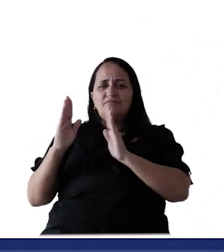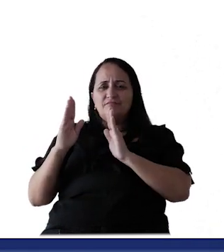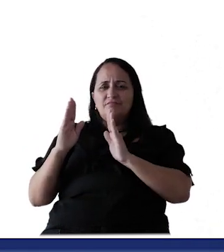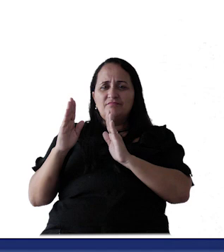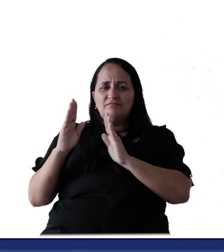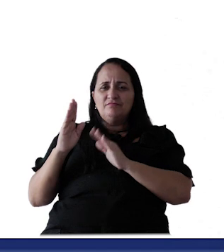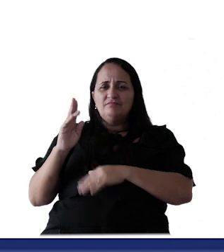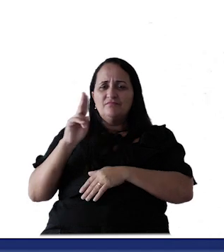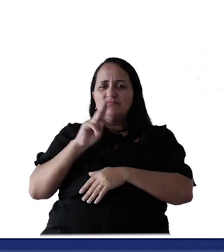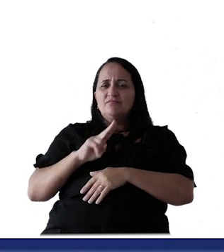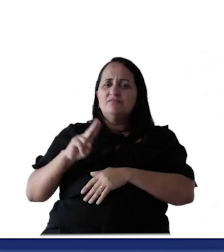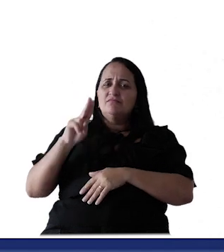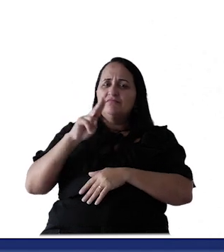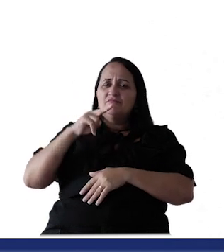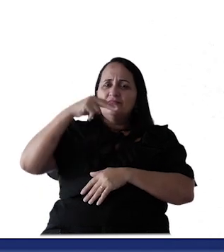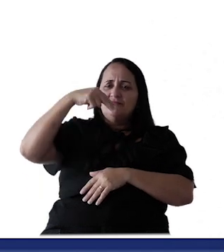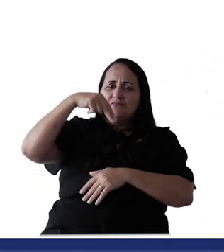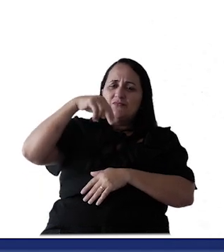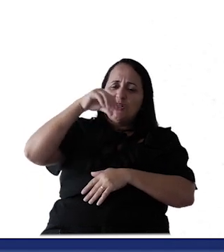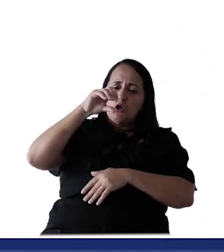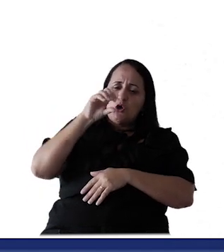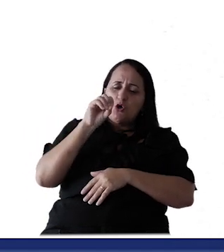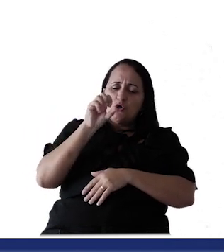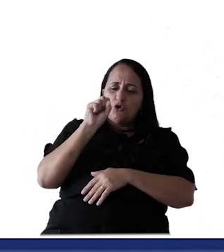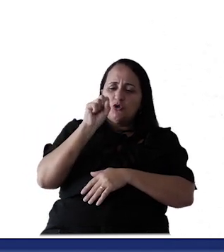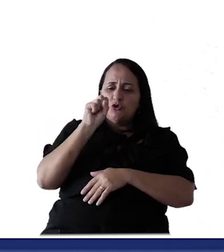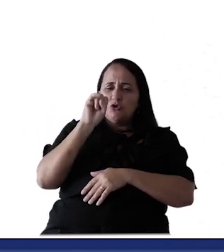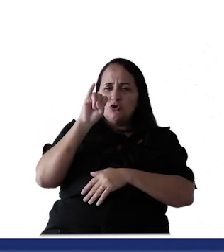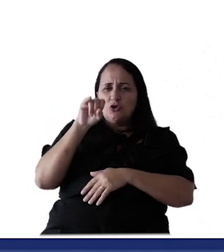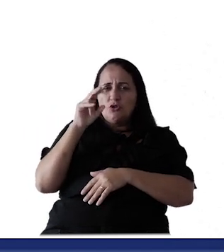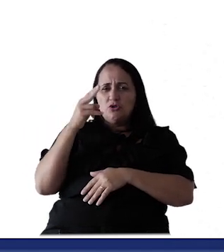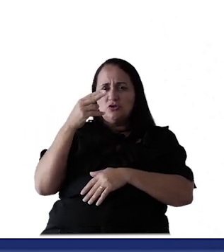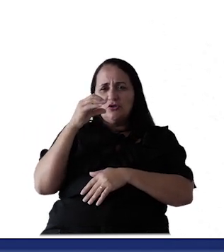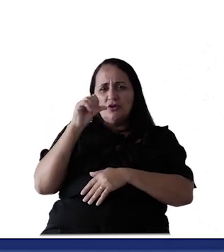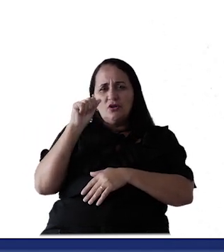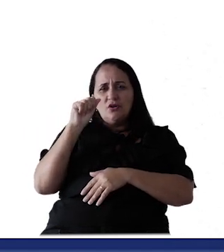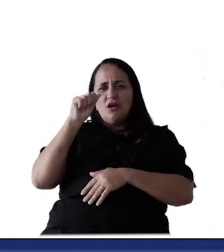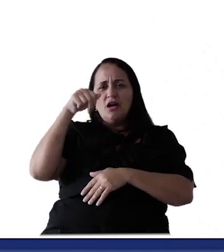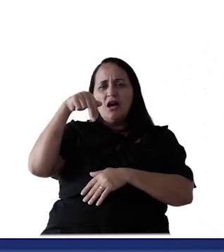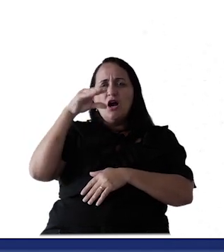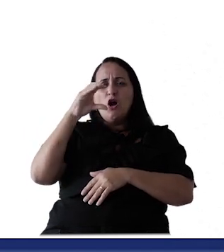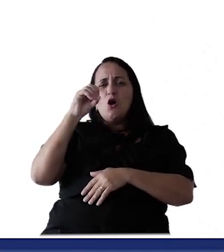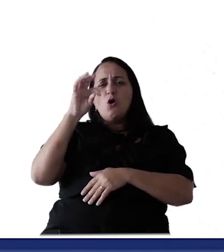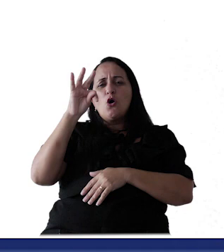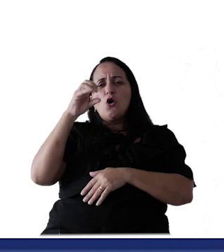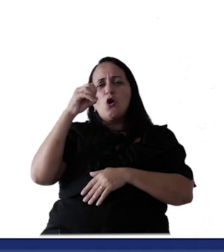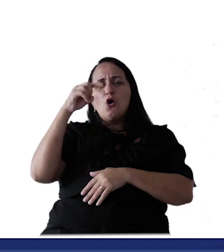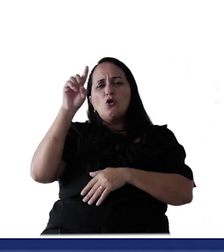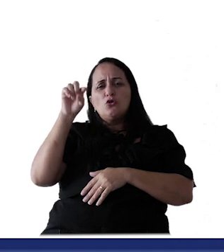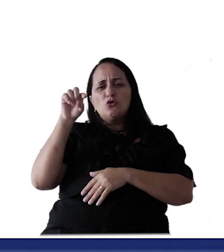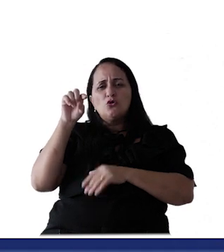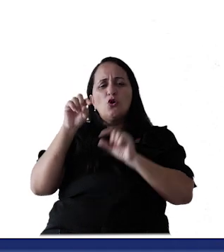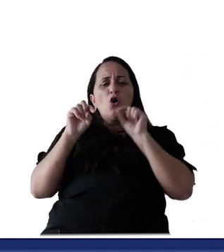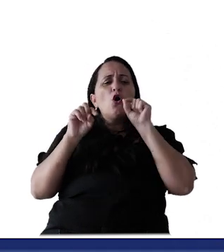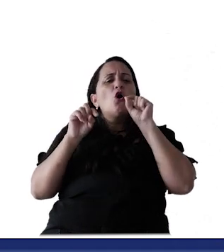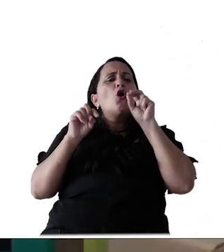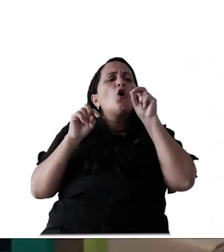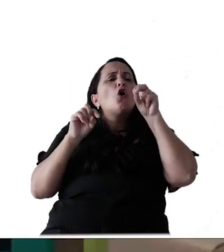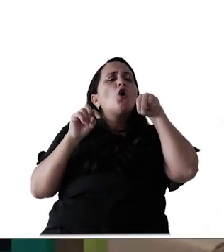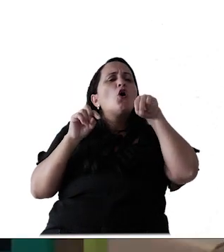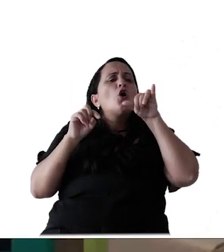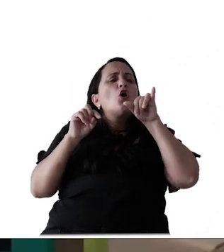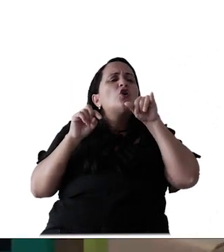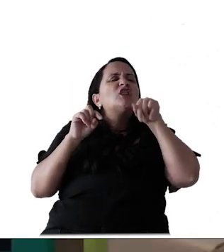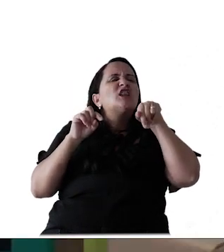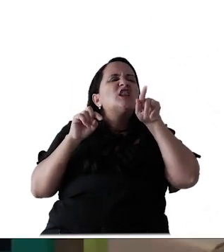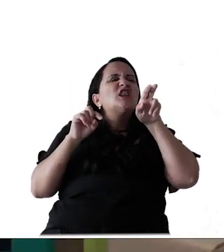eu. Nossa Senhora, cotô, que é o ponto de homens mais pertinho,